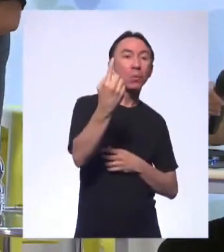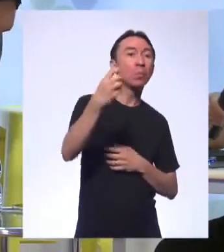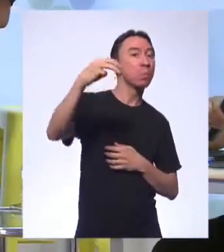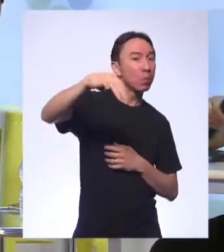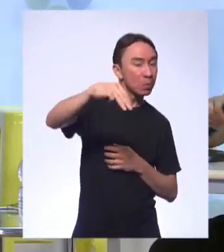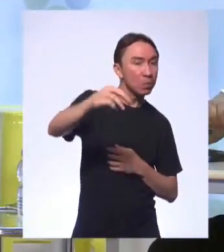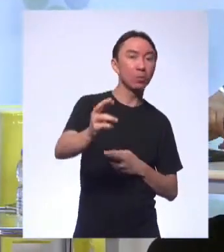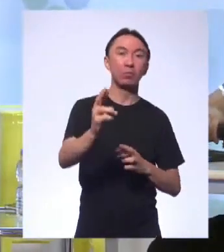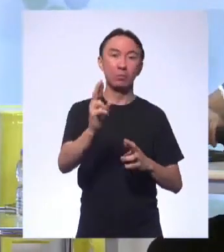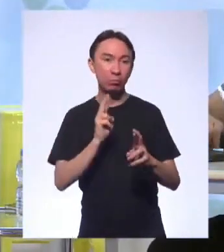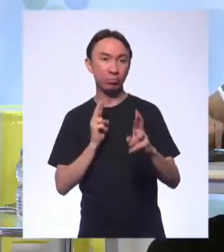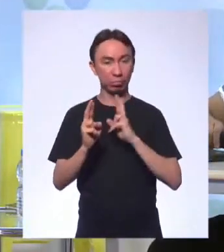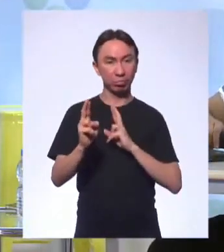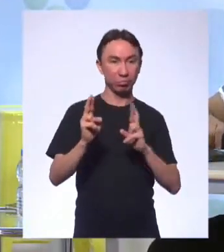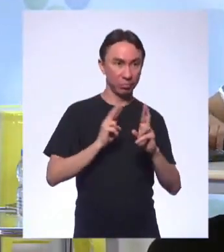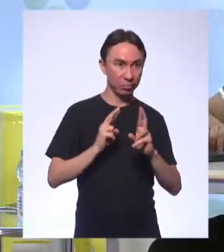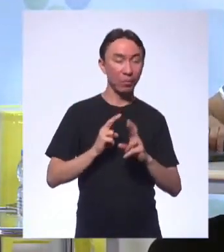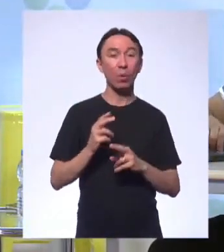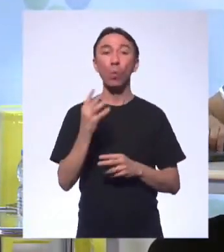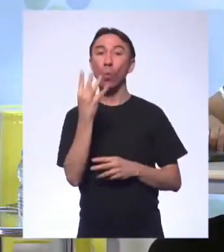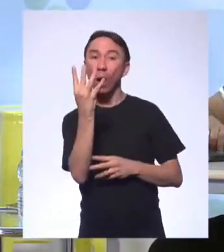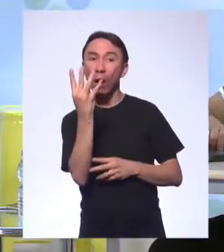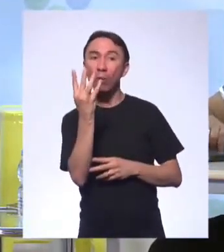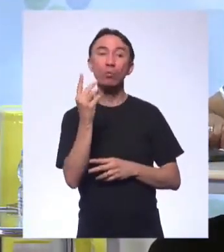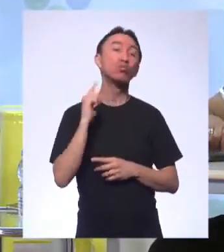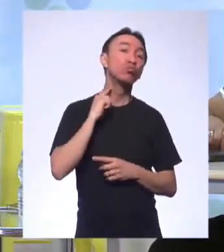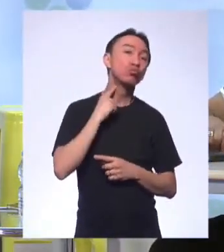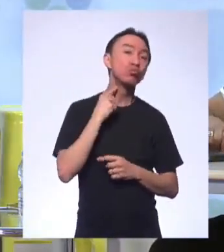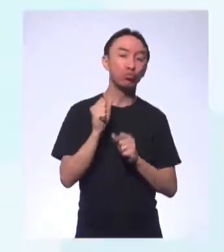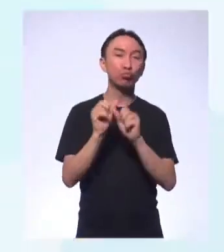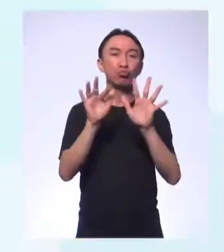os 4 tipos aí de poluição que vocês conhecem.